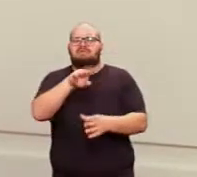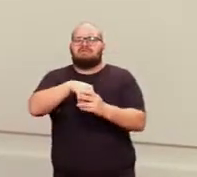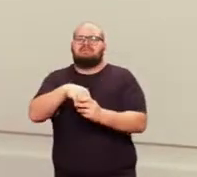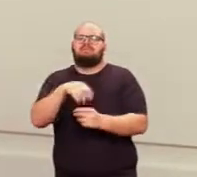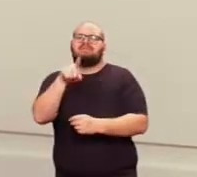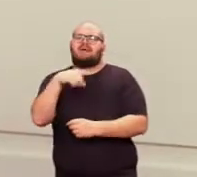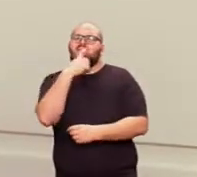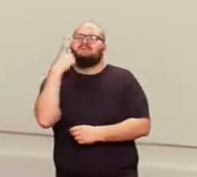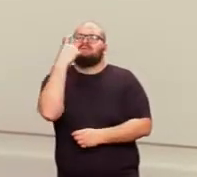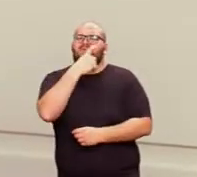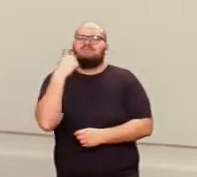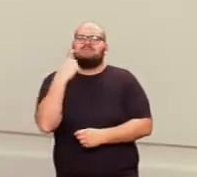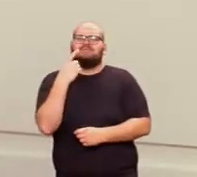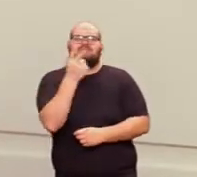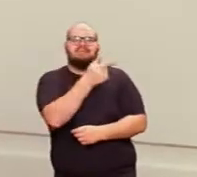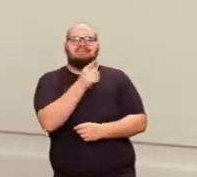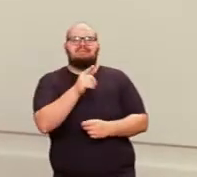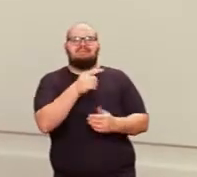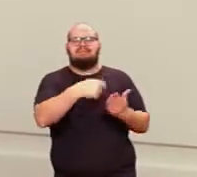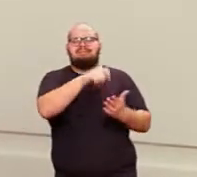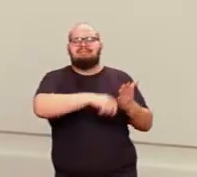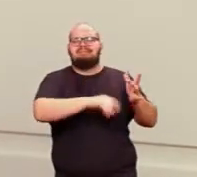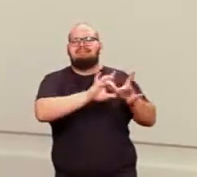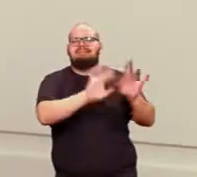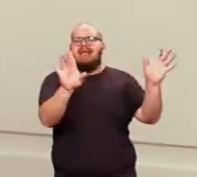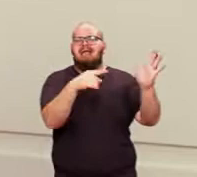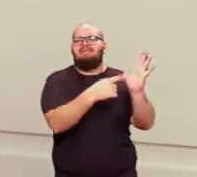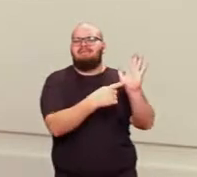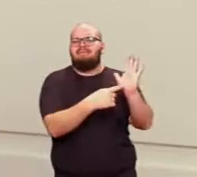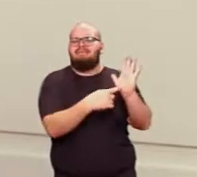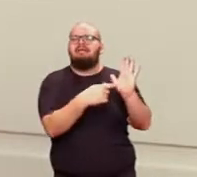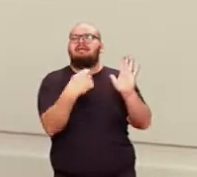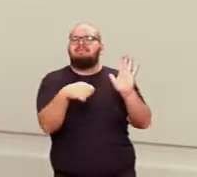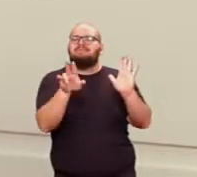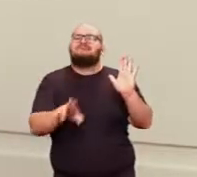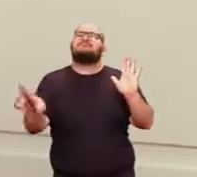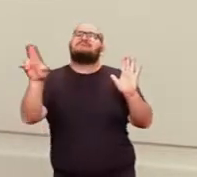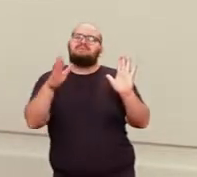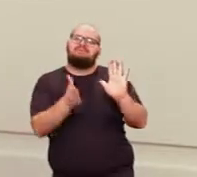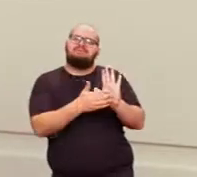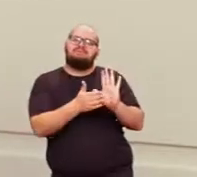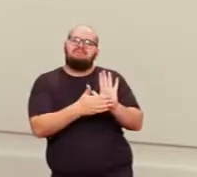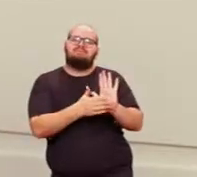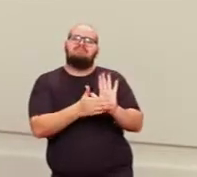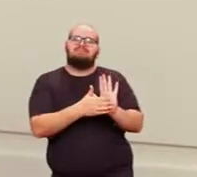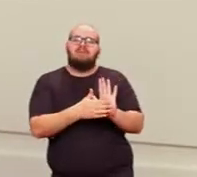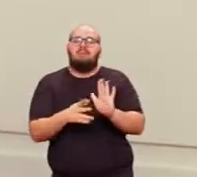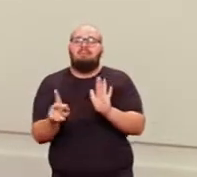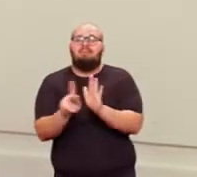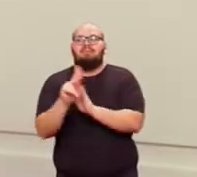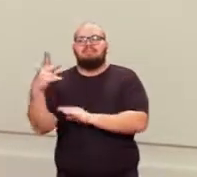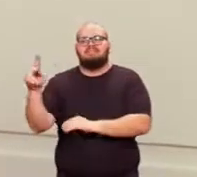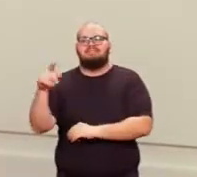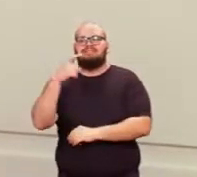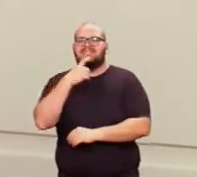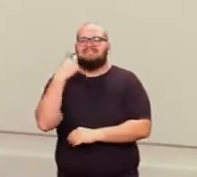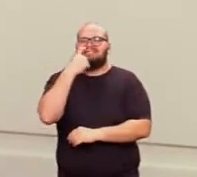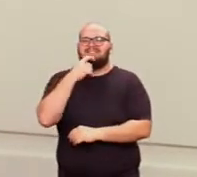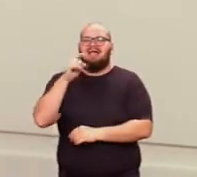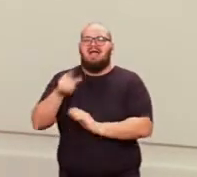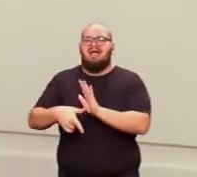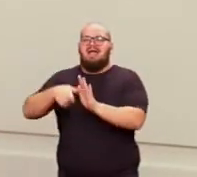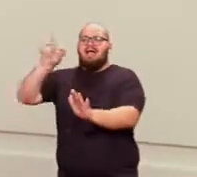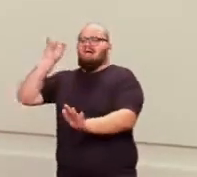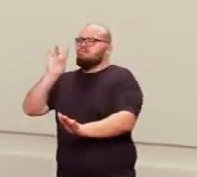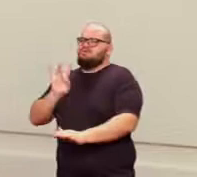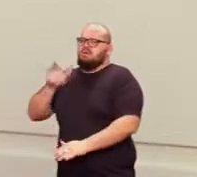na odontologia, a autorização, o uso dessa técnica pelo cirurgião dentista, que